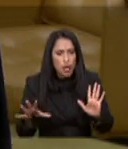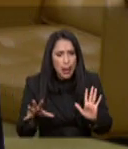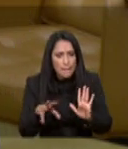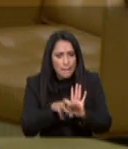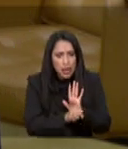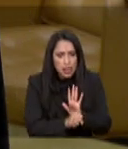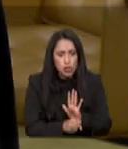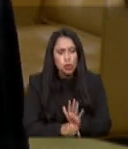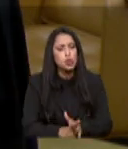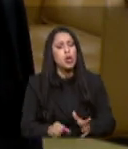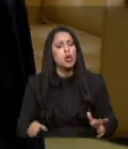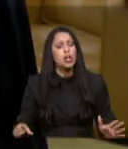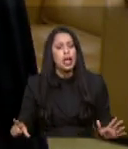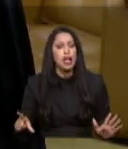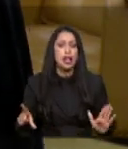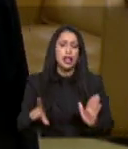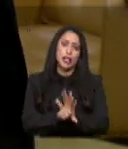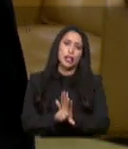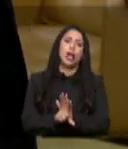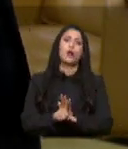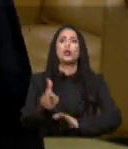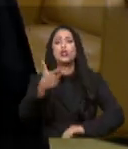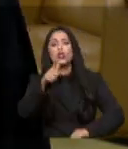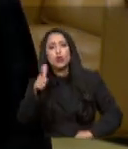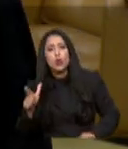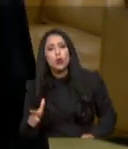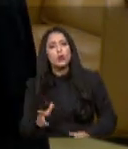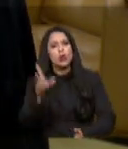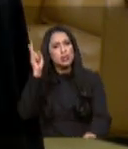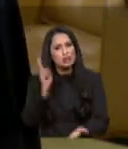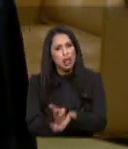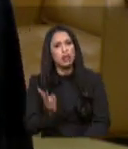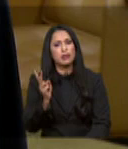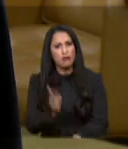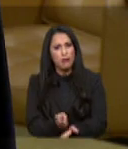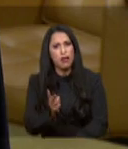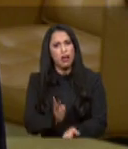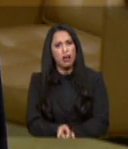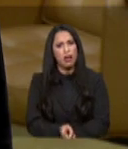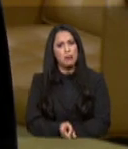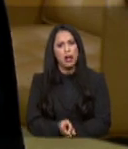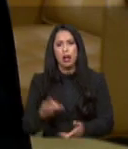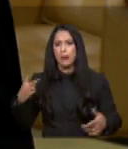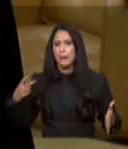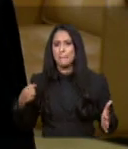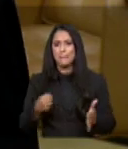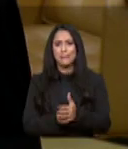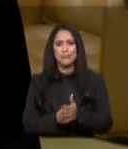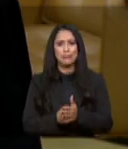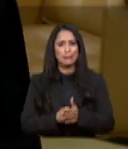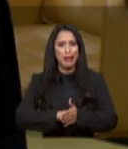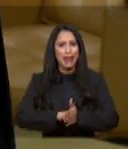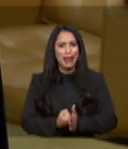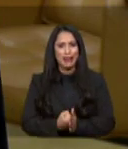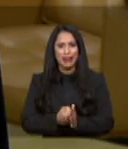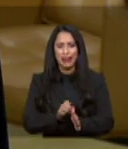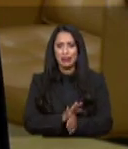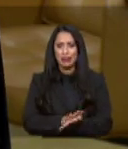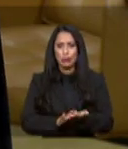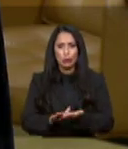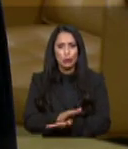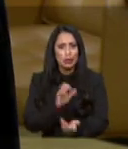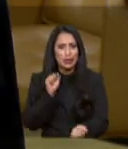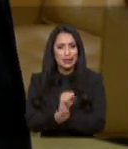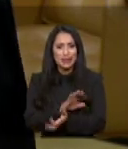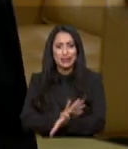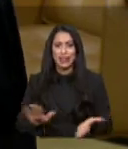e também de outros biomas tem se mantido firme e sem qualquer interrupção. Portanto, excelências, nesse